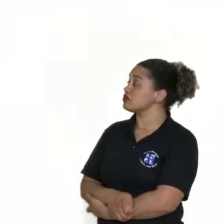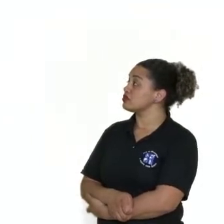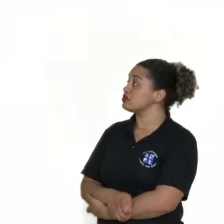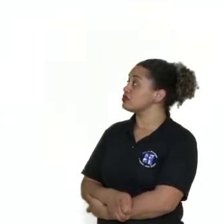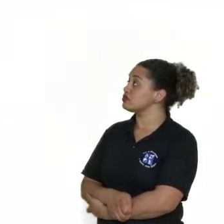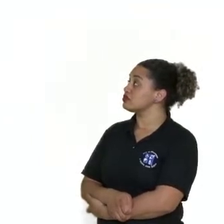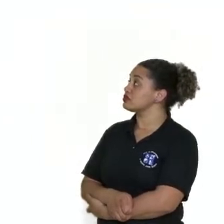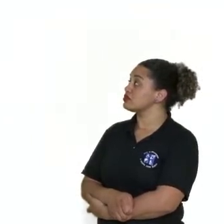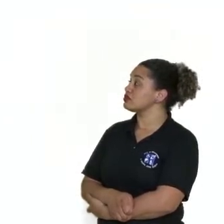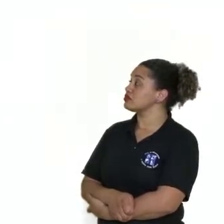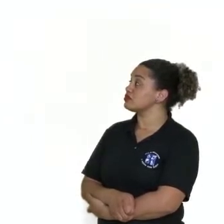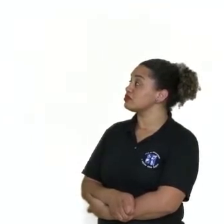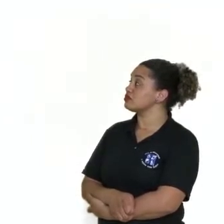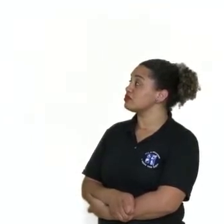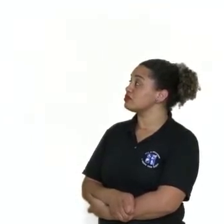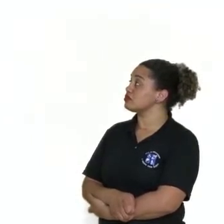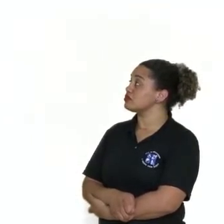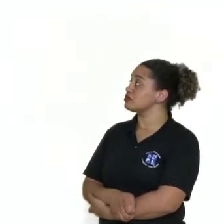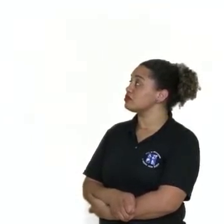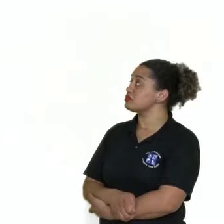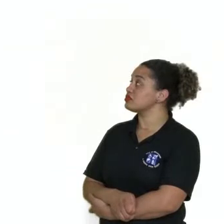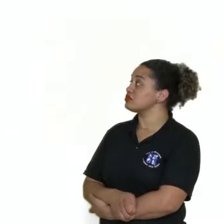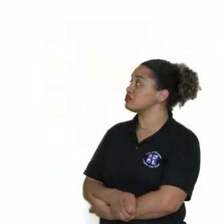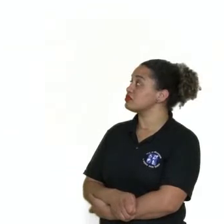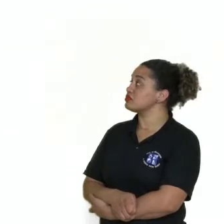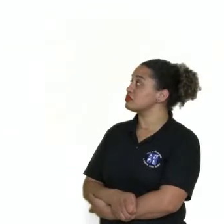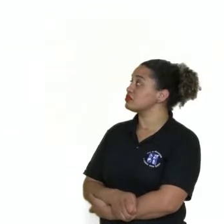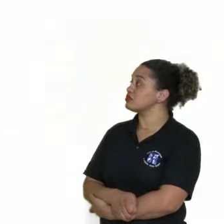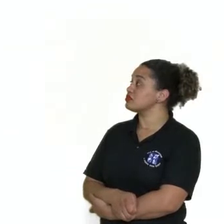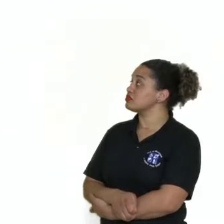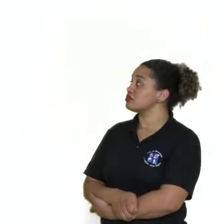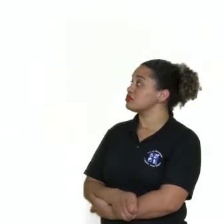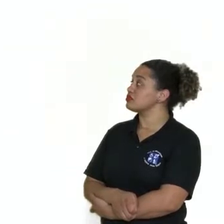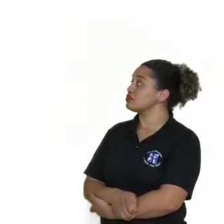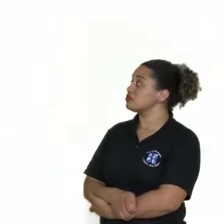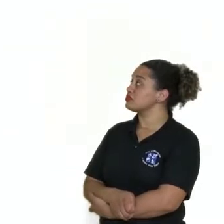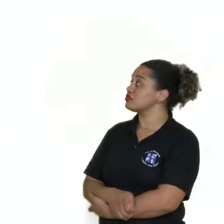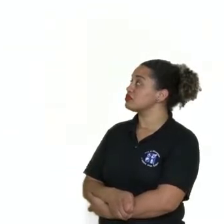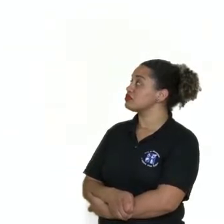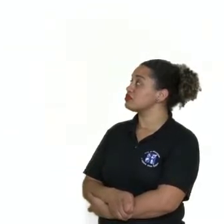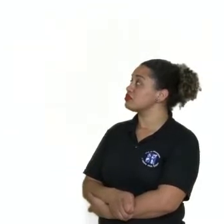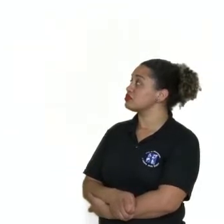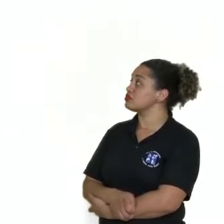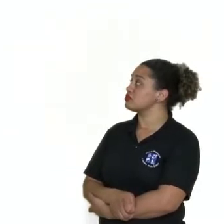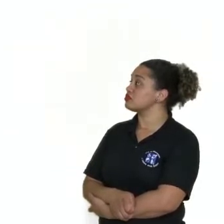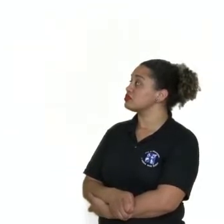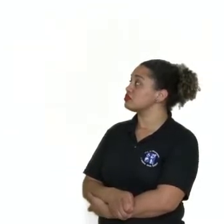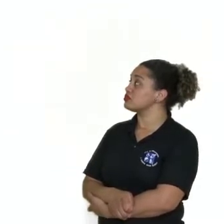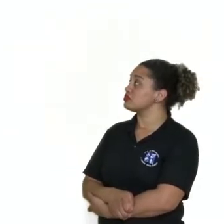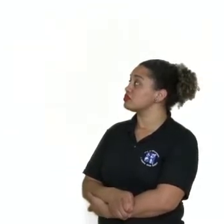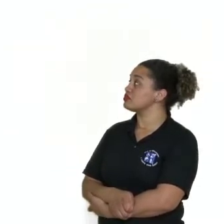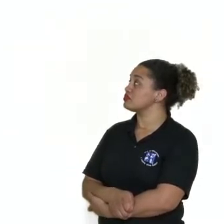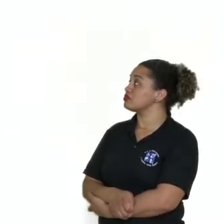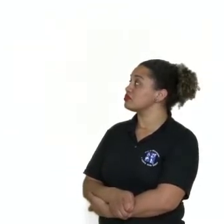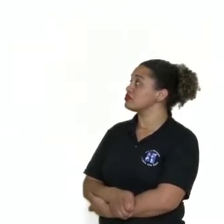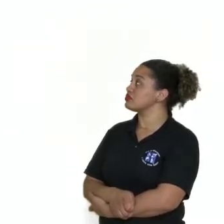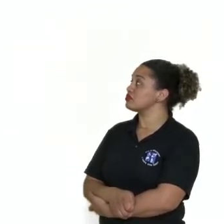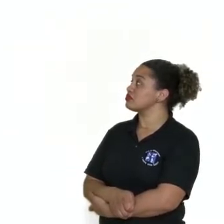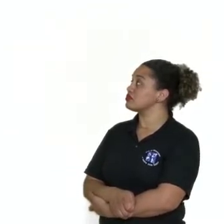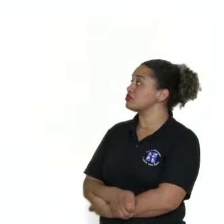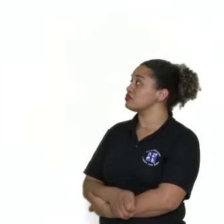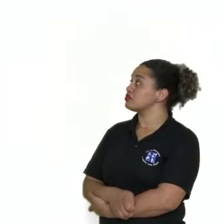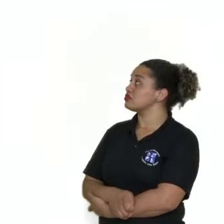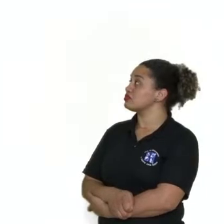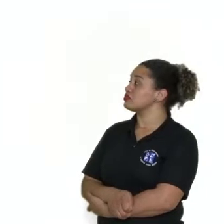nos espaços públicos e privados. Portanto, cabe ao poder público de cada cidade adequar os